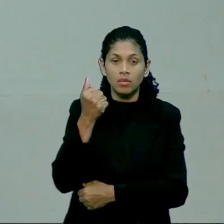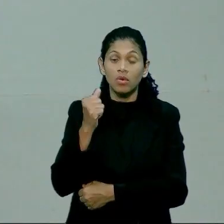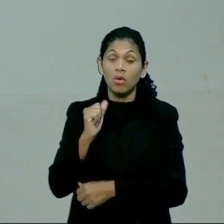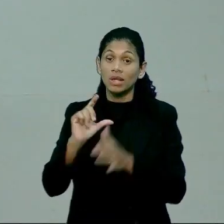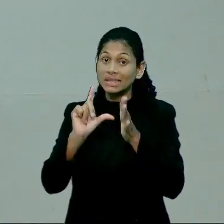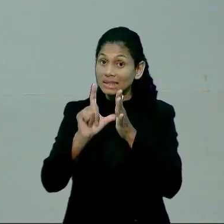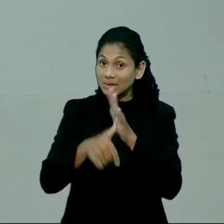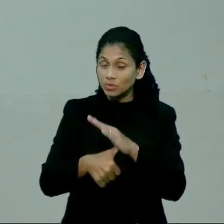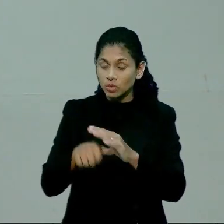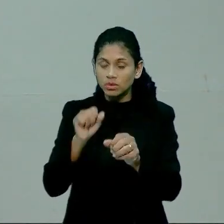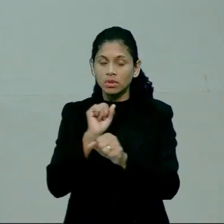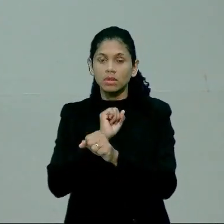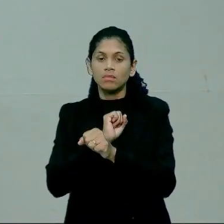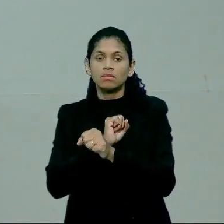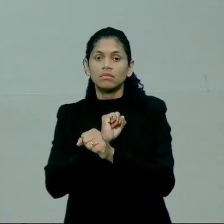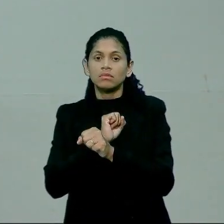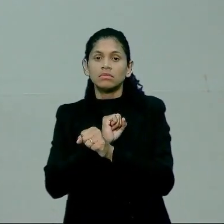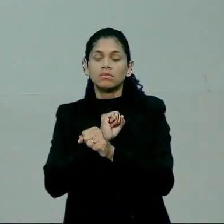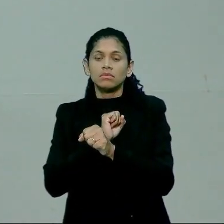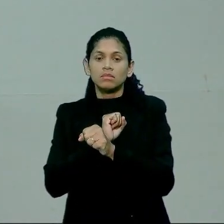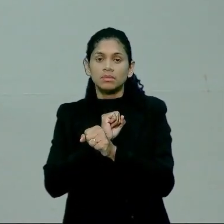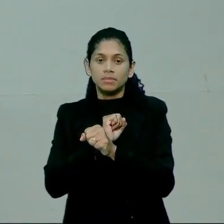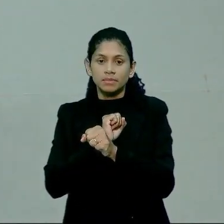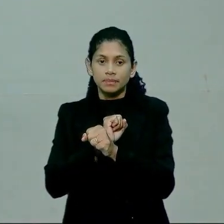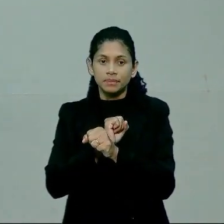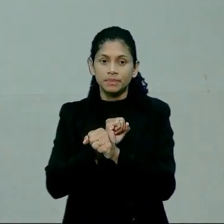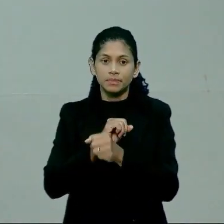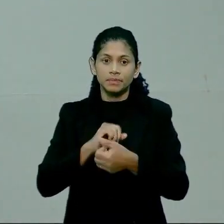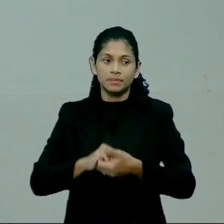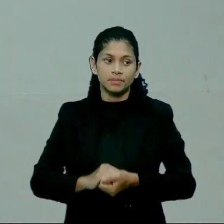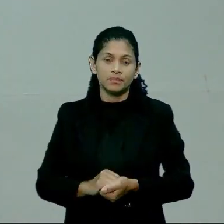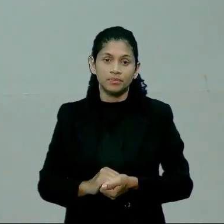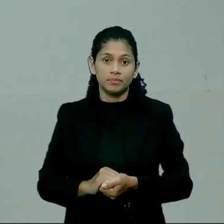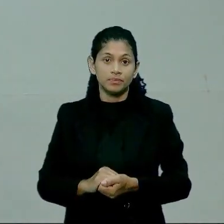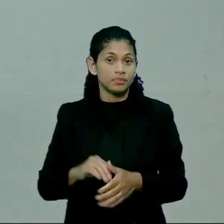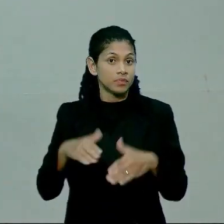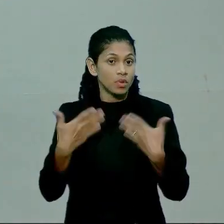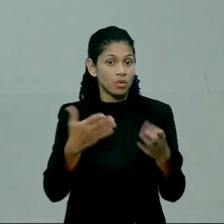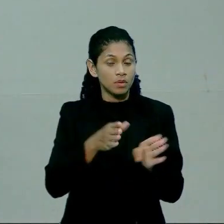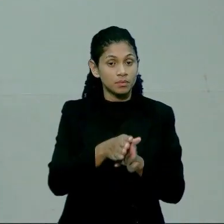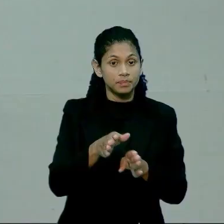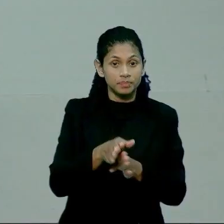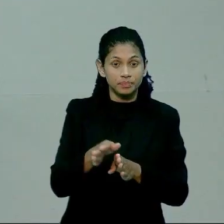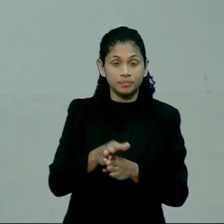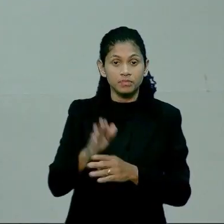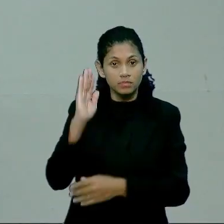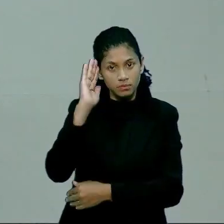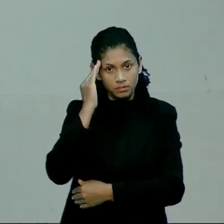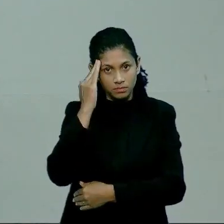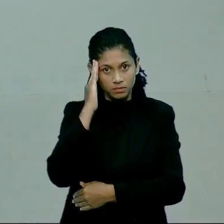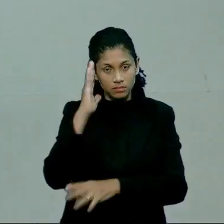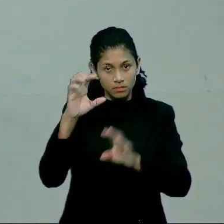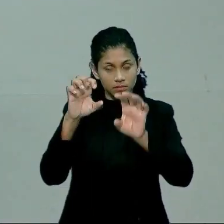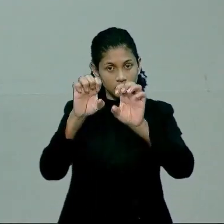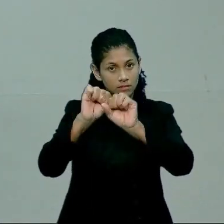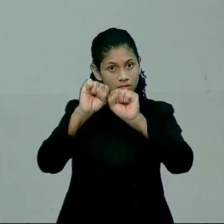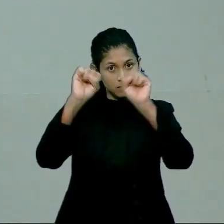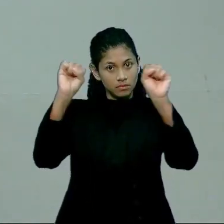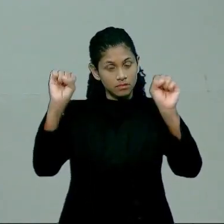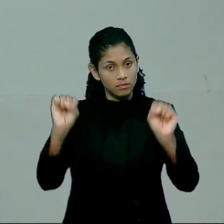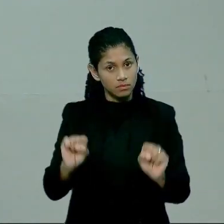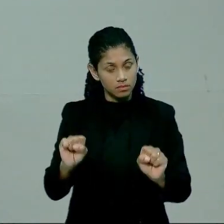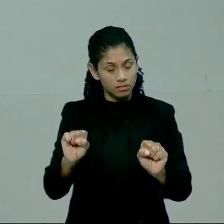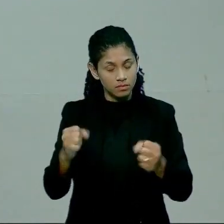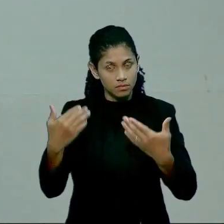coronários. Eita, essa daqui é só para quem fez Grey's Anatomy. Qual o direcionamento da questão? Entender o sistema corporal,